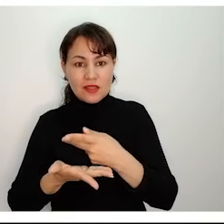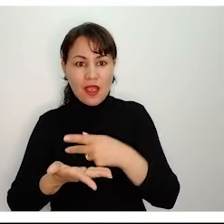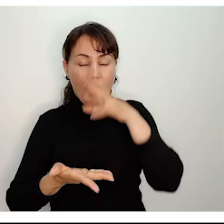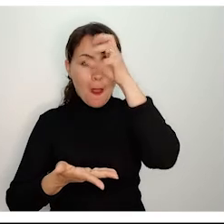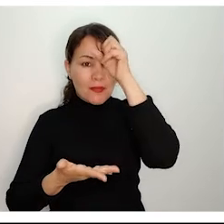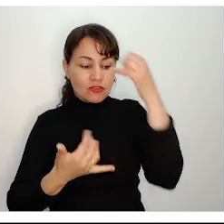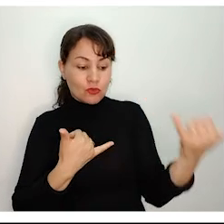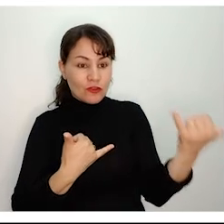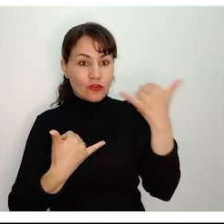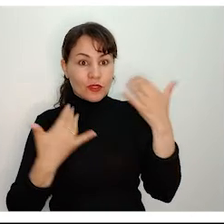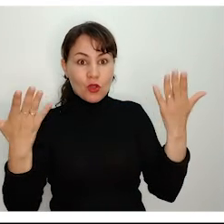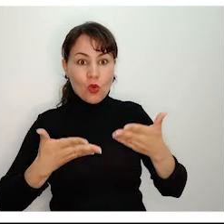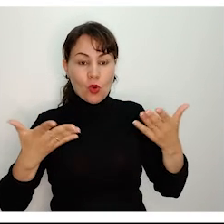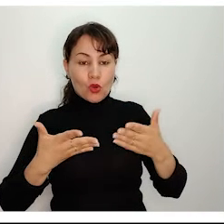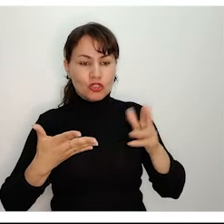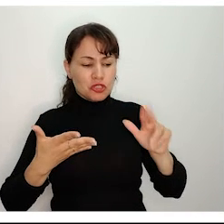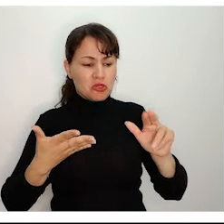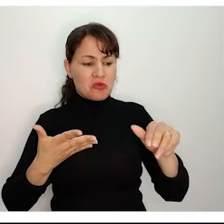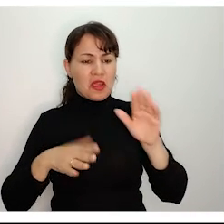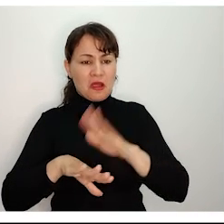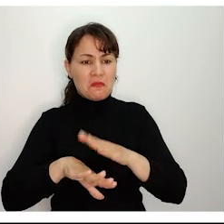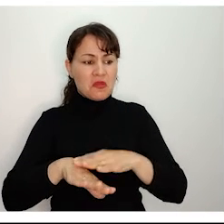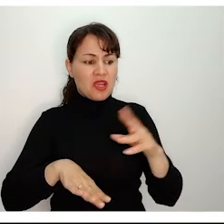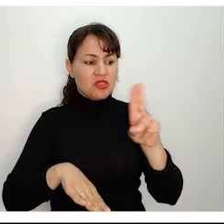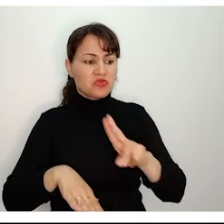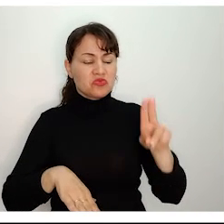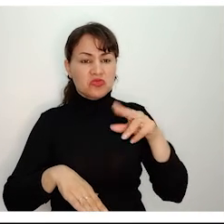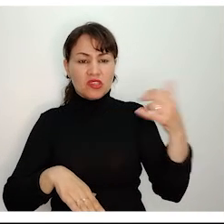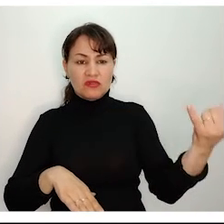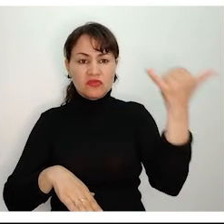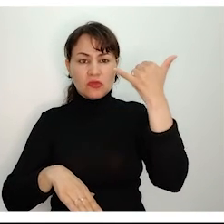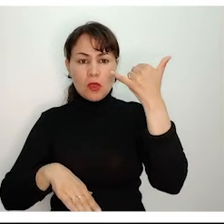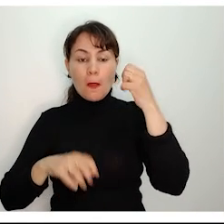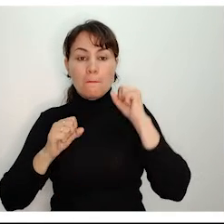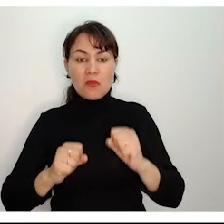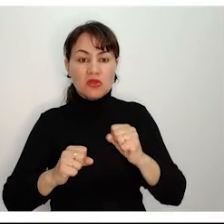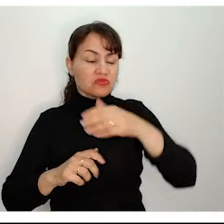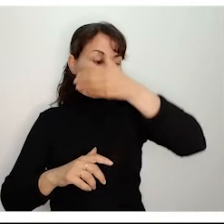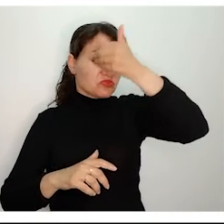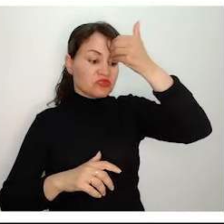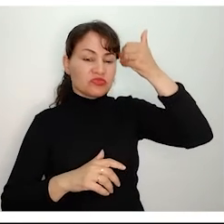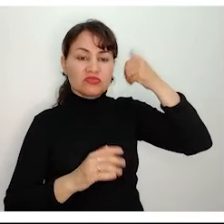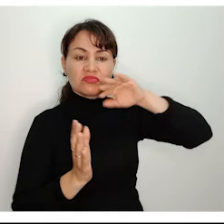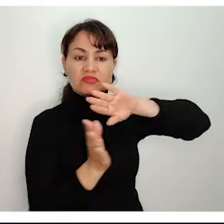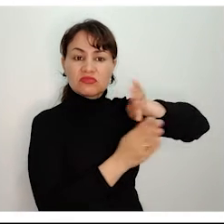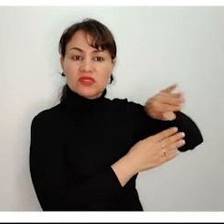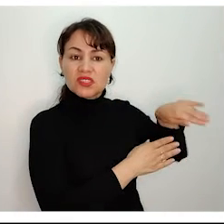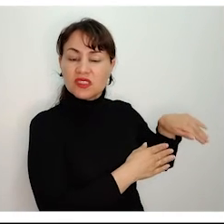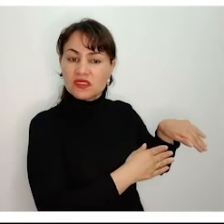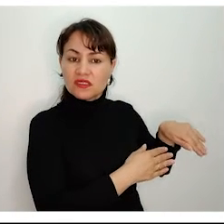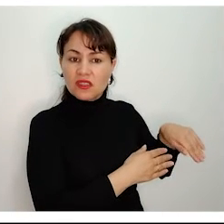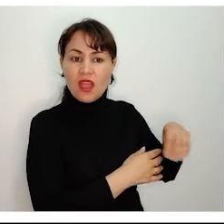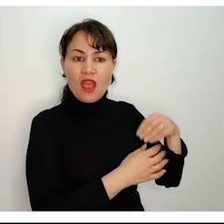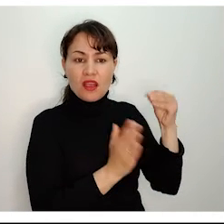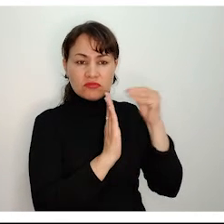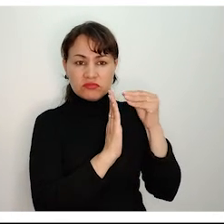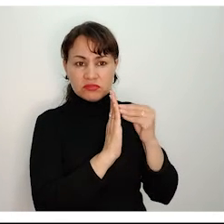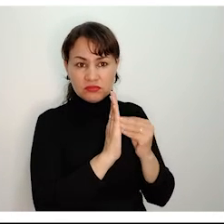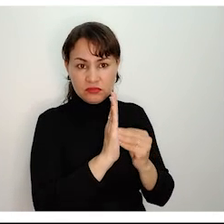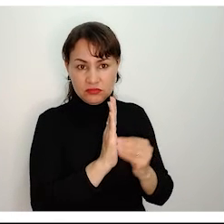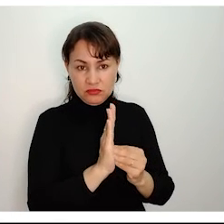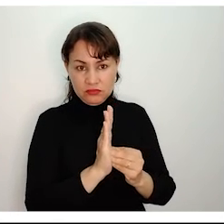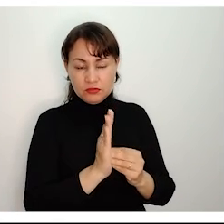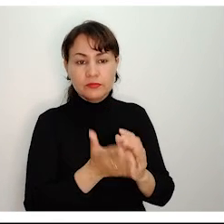por exemplo. Aprendi uma informação hoje, nunca mais uso aquela informação, eu posso esquecer